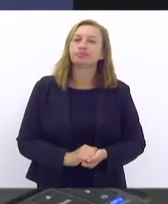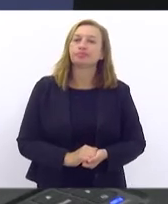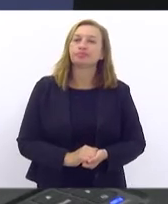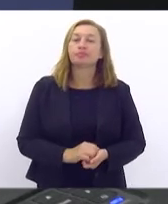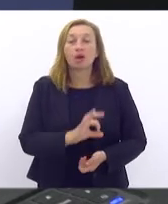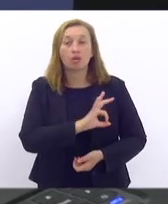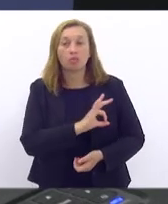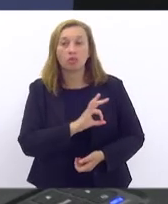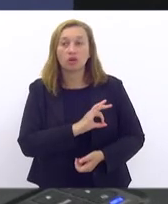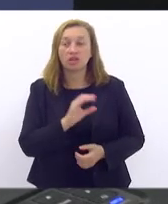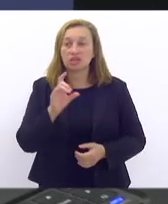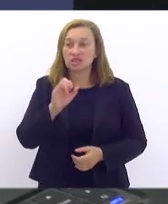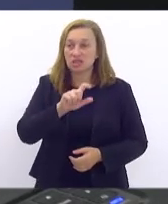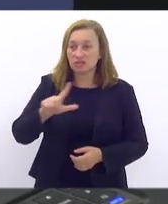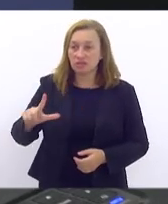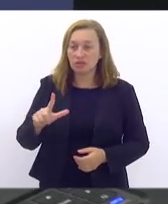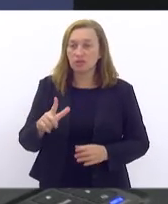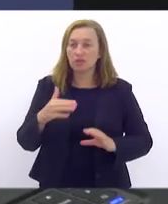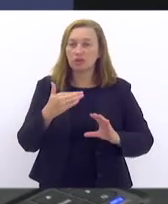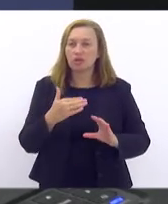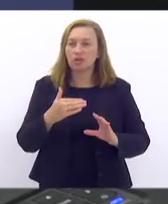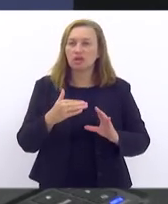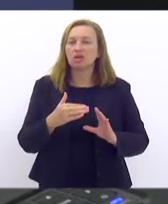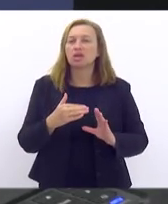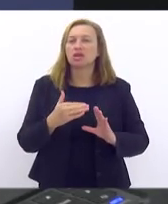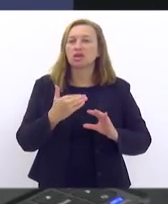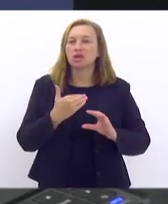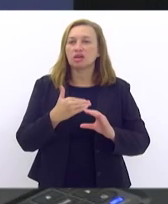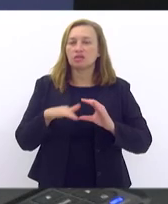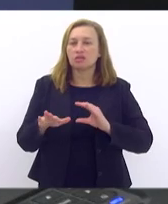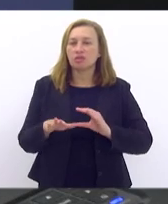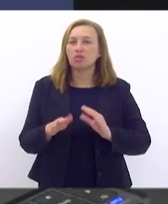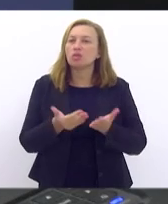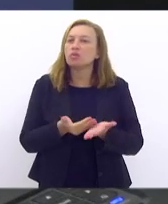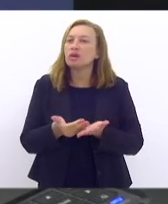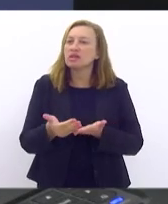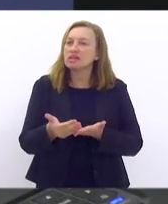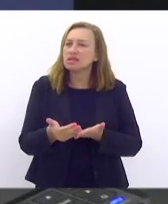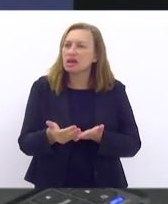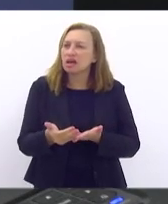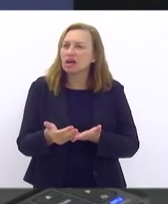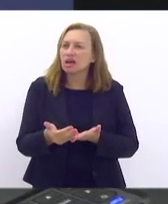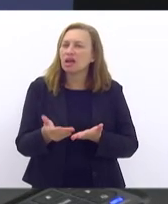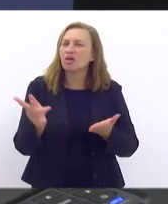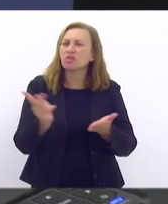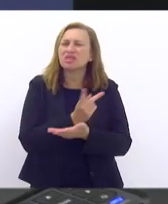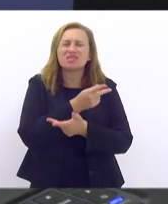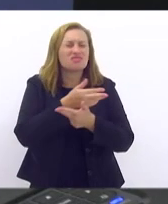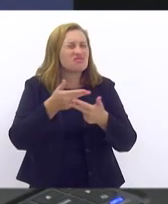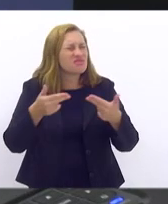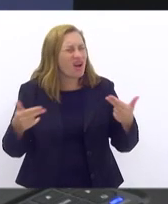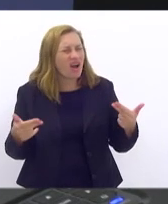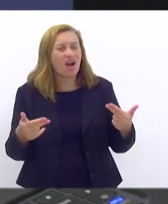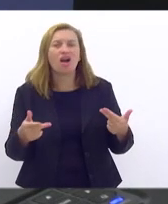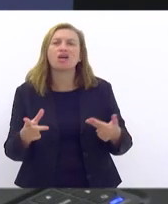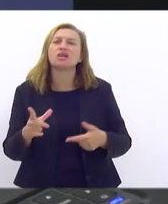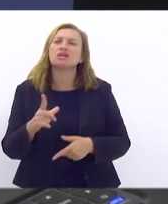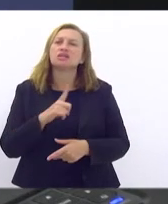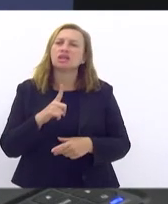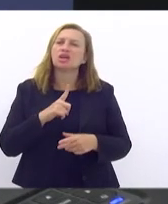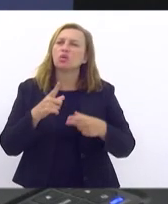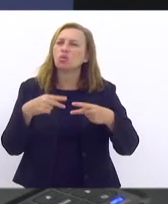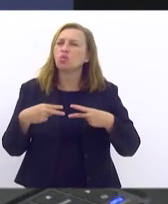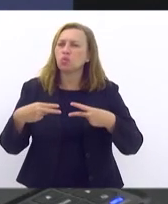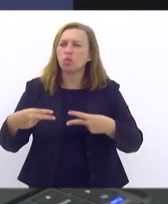Polícia Civil informou em nota. E isso aqui foi quando começaram a acontecer vários, eu tenho aí os links